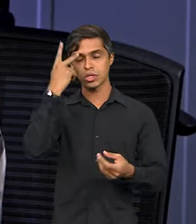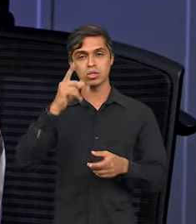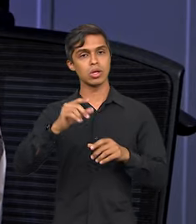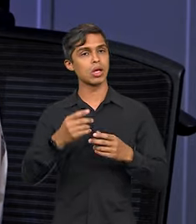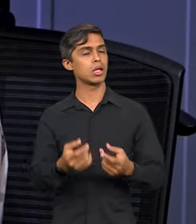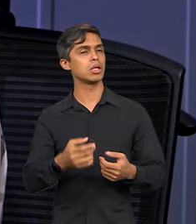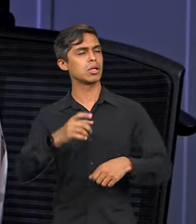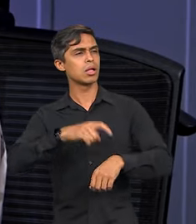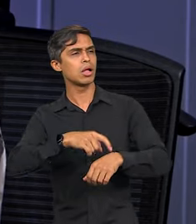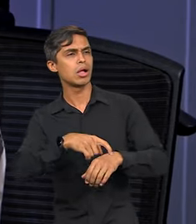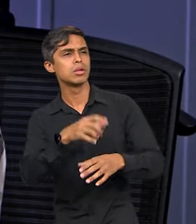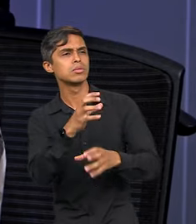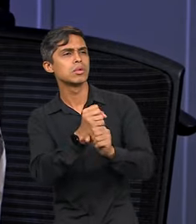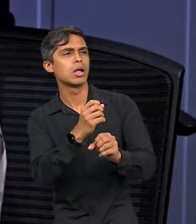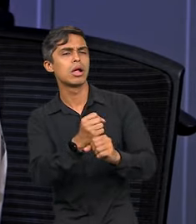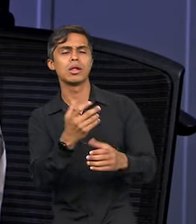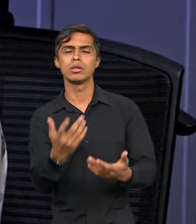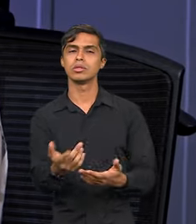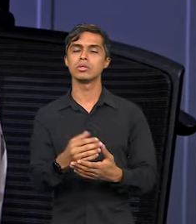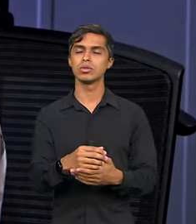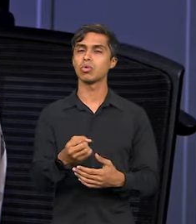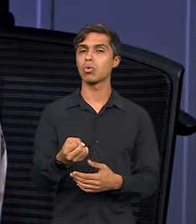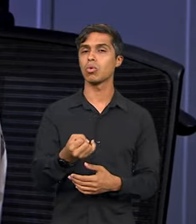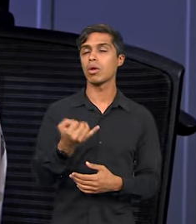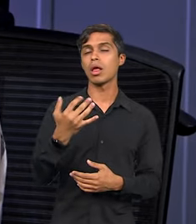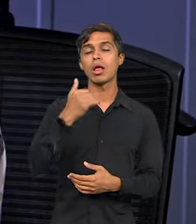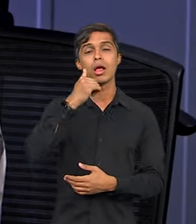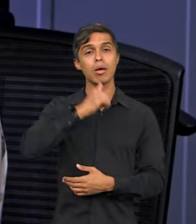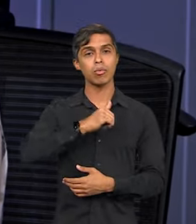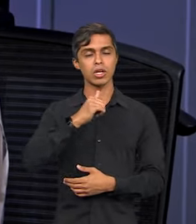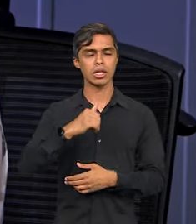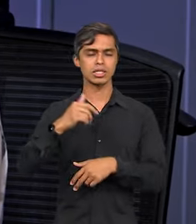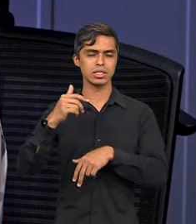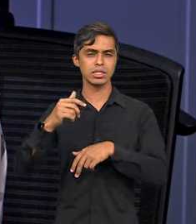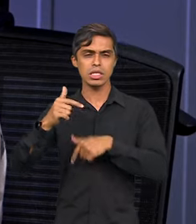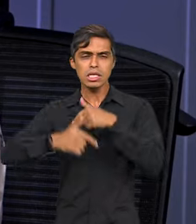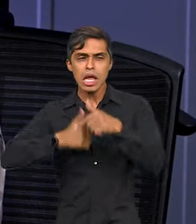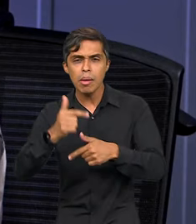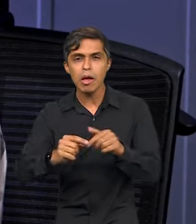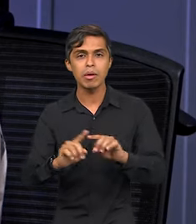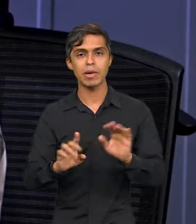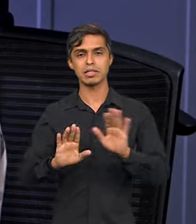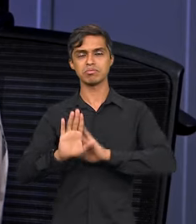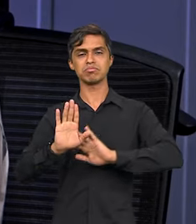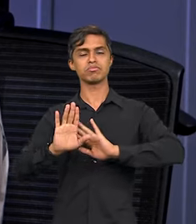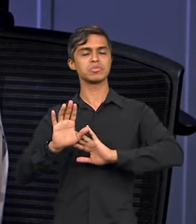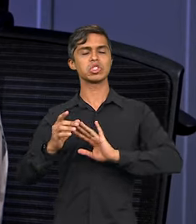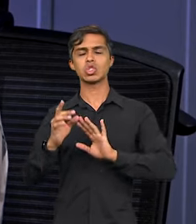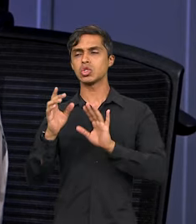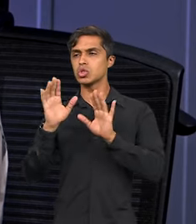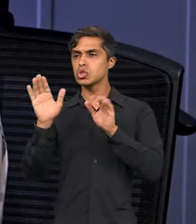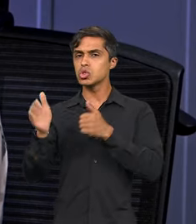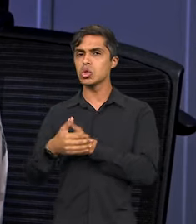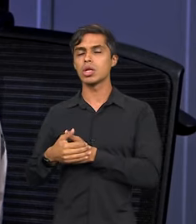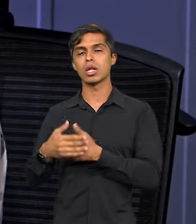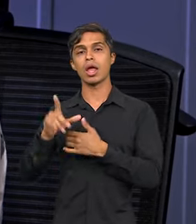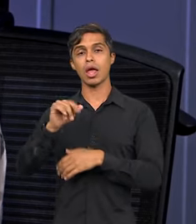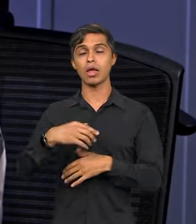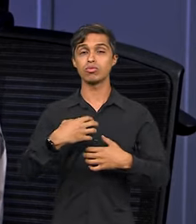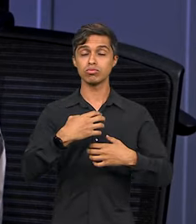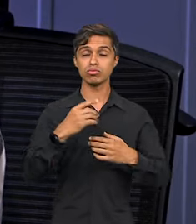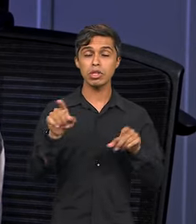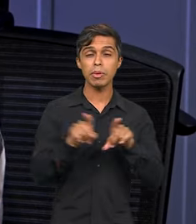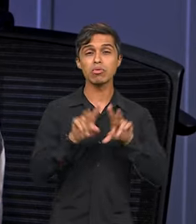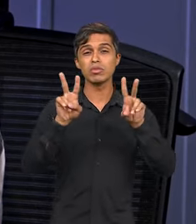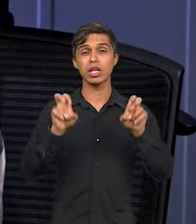o quanto eh o trabalho das mulheres ocultos eh representa em termos de perdas do PIB é sobretudo uma questão ética e